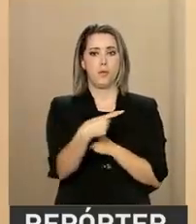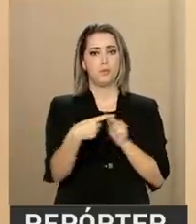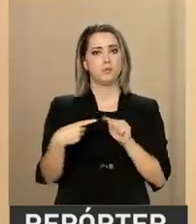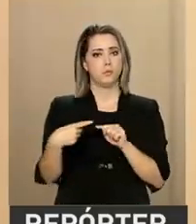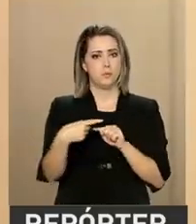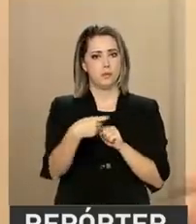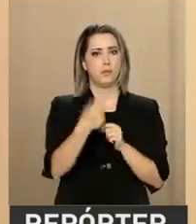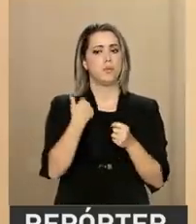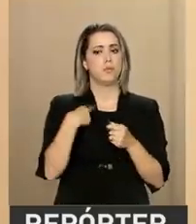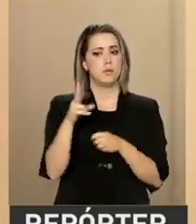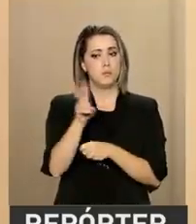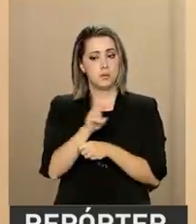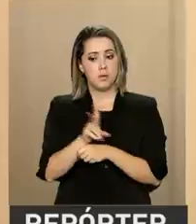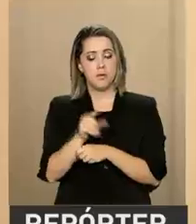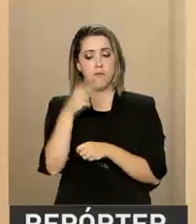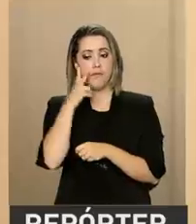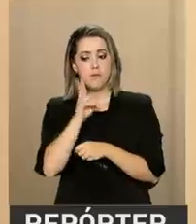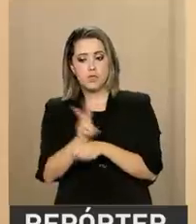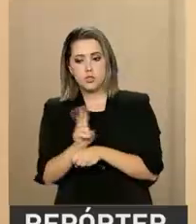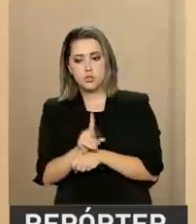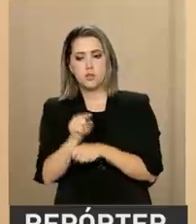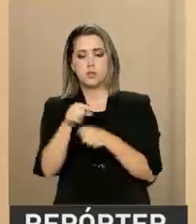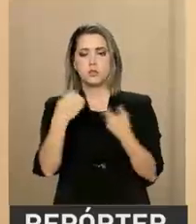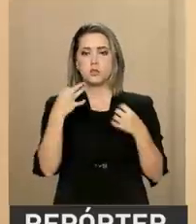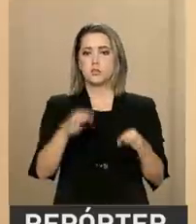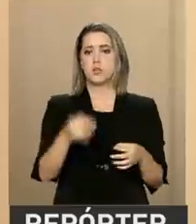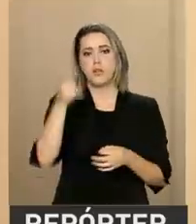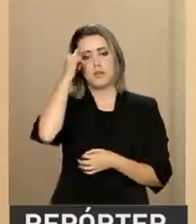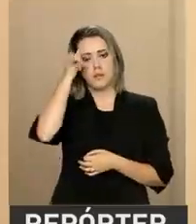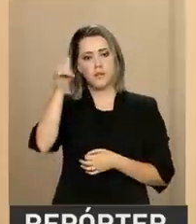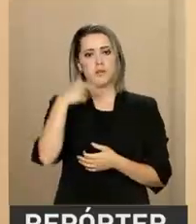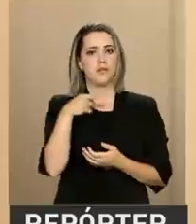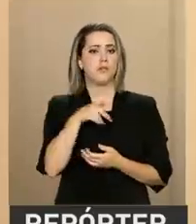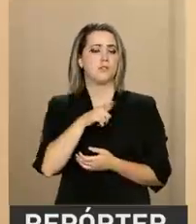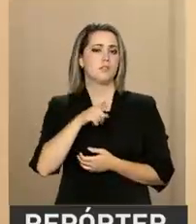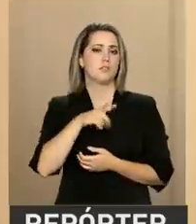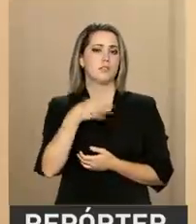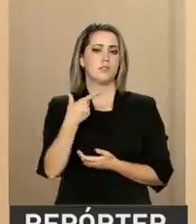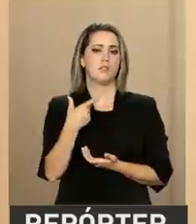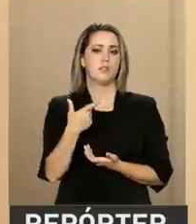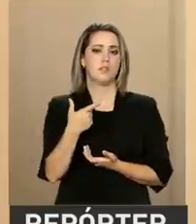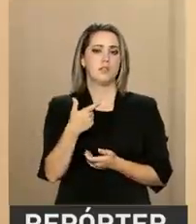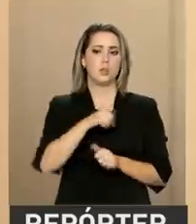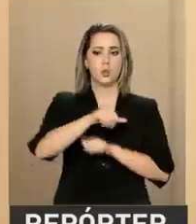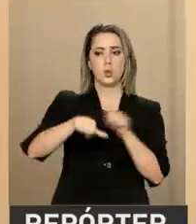eh rastreável que a gente chama rastreabilidade evitar com que você tenha inclusive troca de embriões